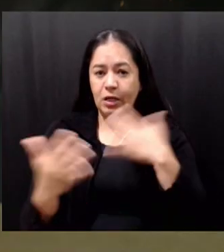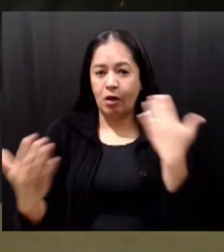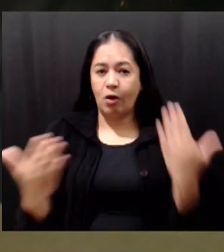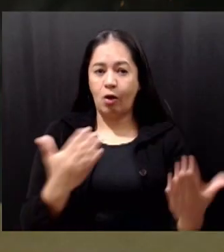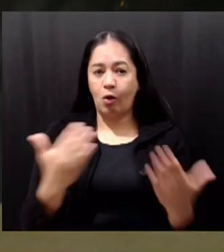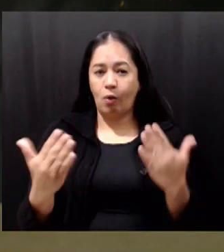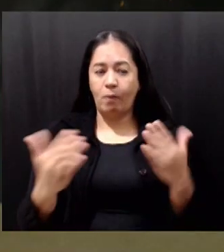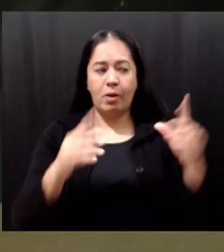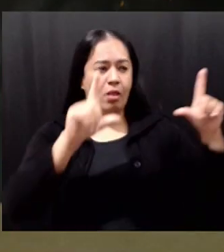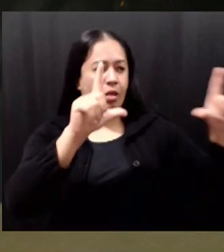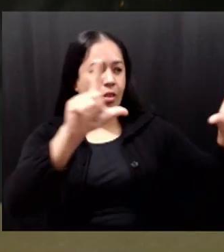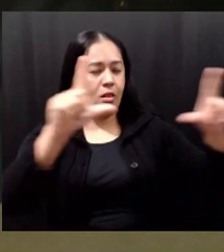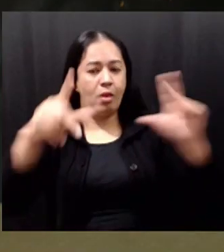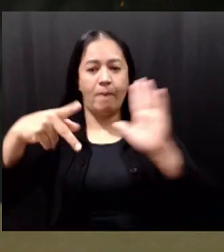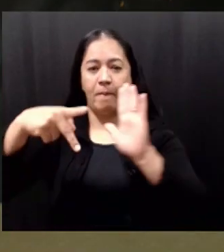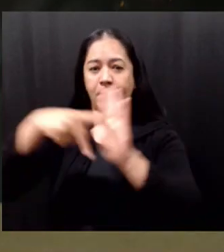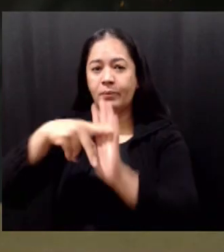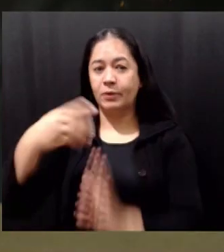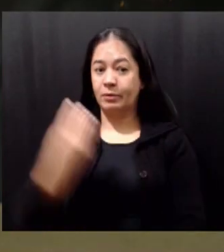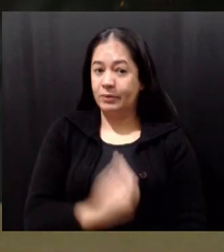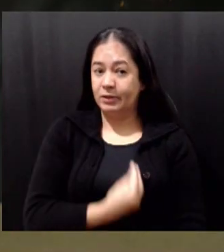riscos jurídicos nessa